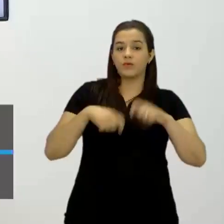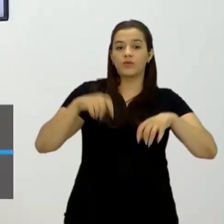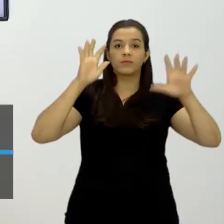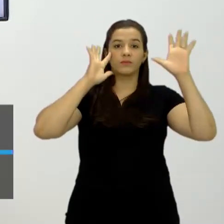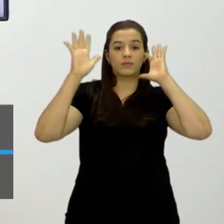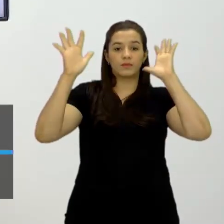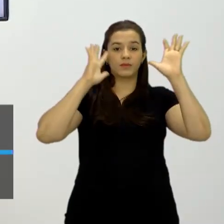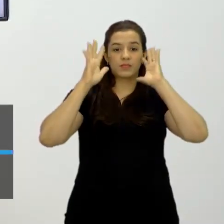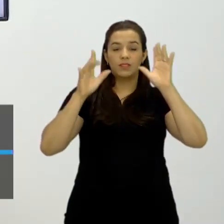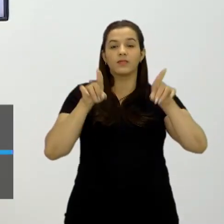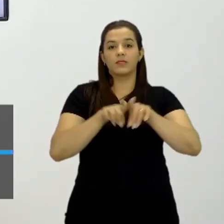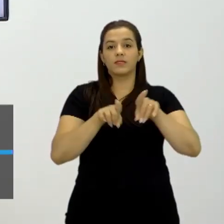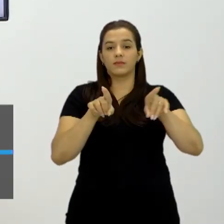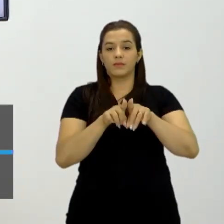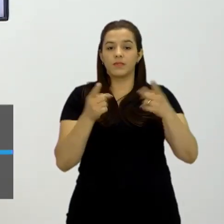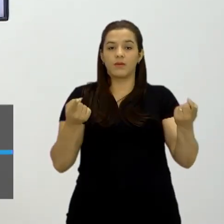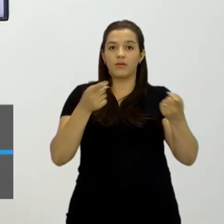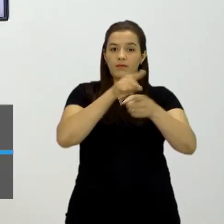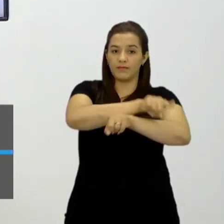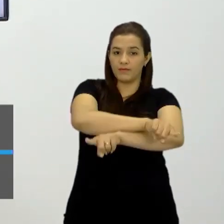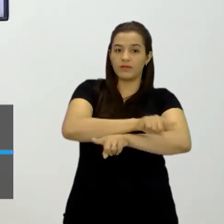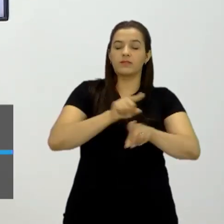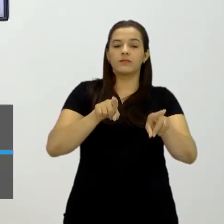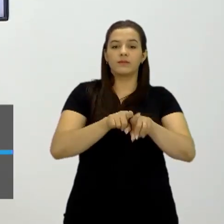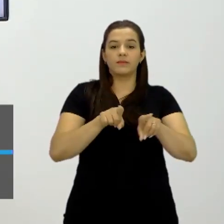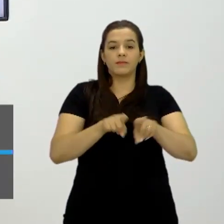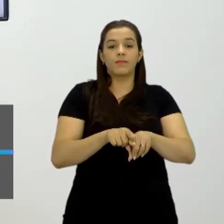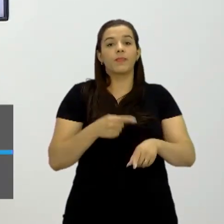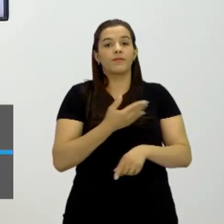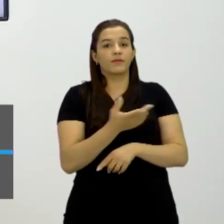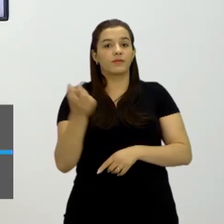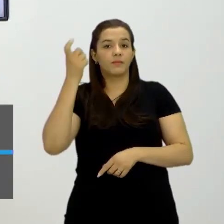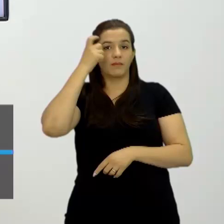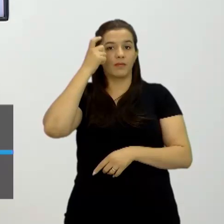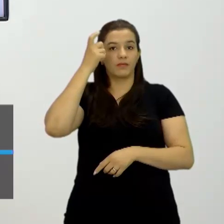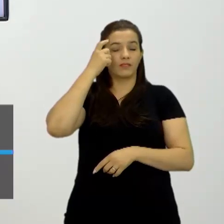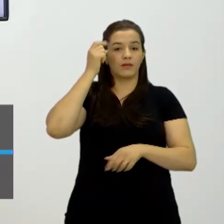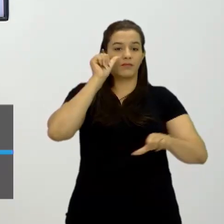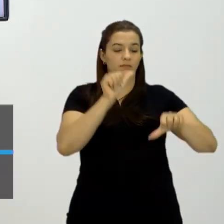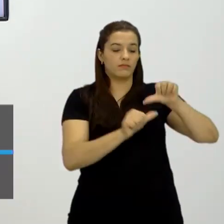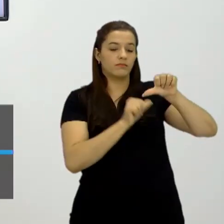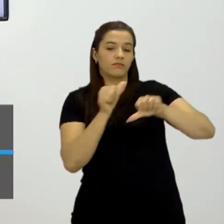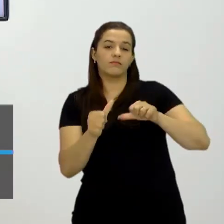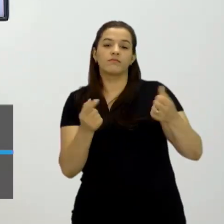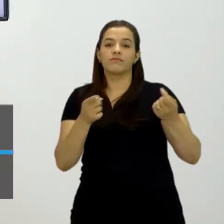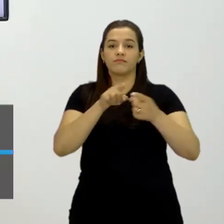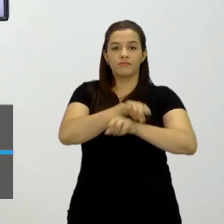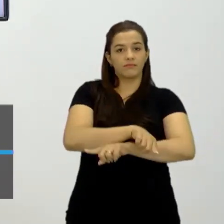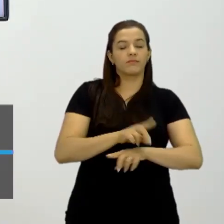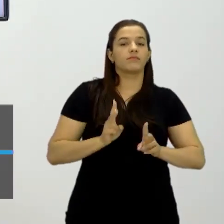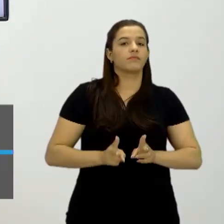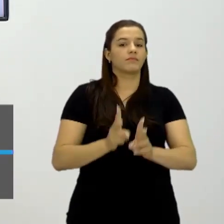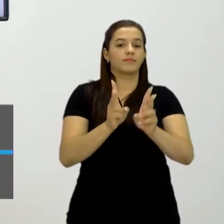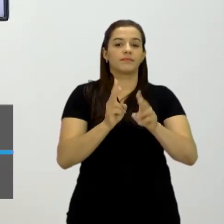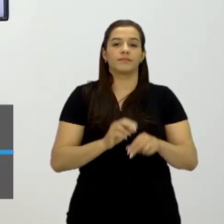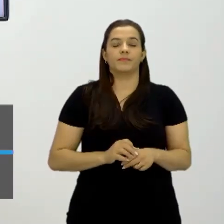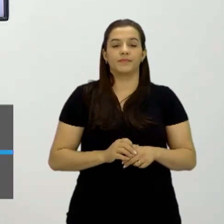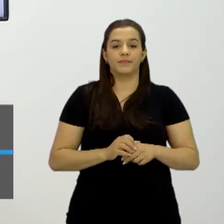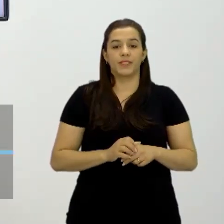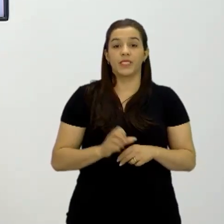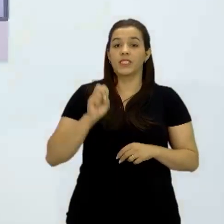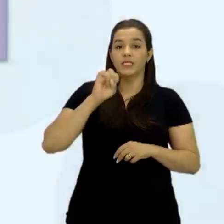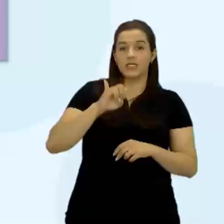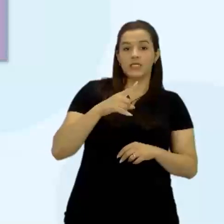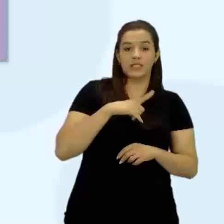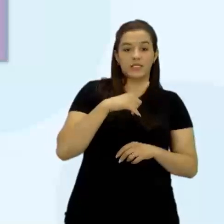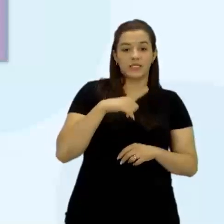operação inversa também. Perfeito, professor, é isso mesmo. Sempre pensar na operação inversa, tá bom? Então, olha só, se eu tenho